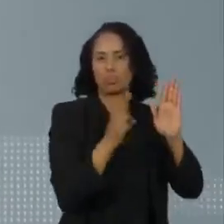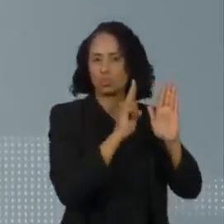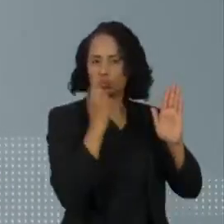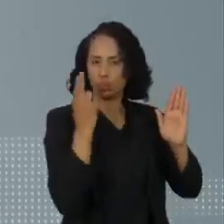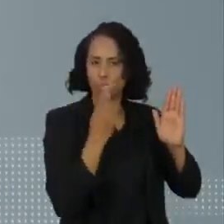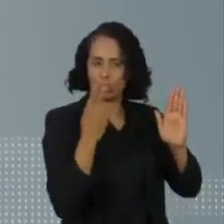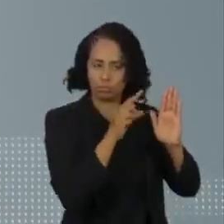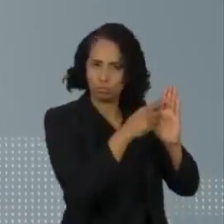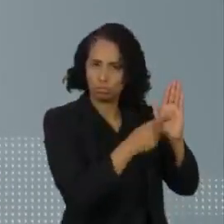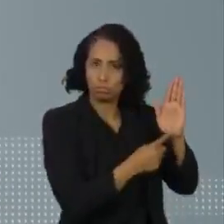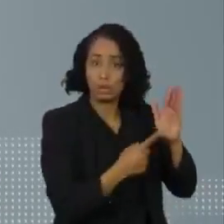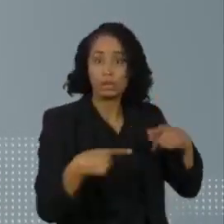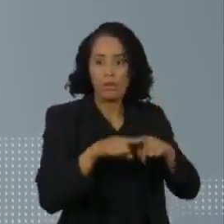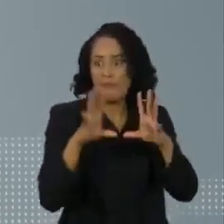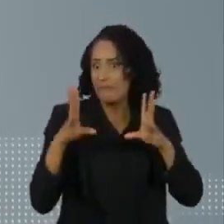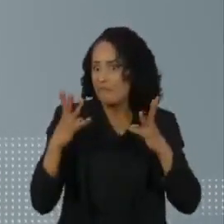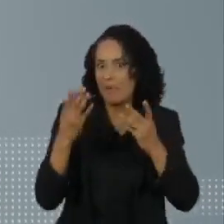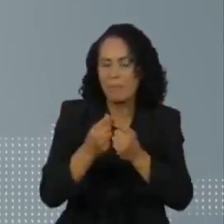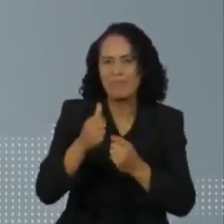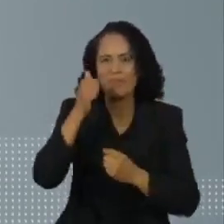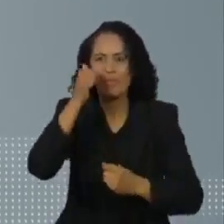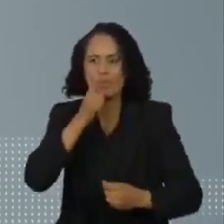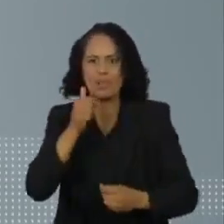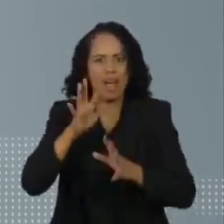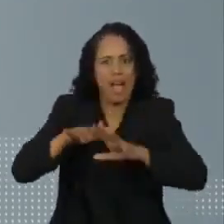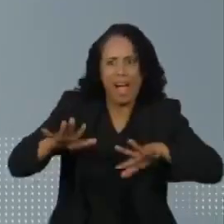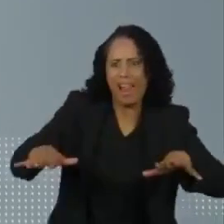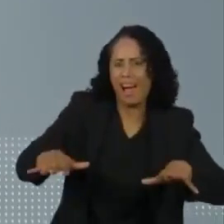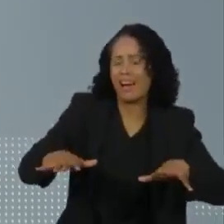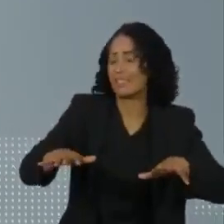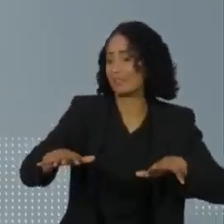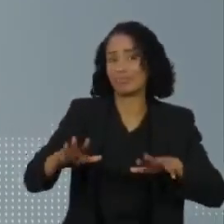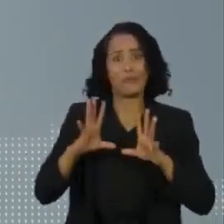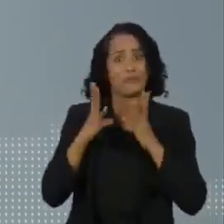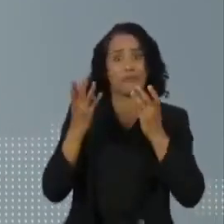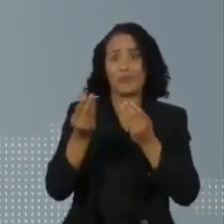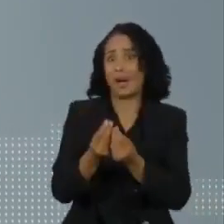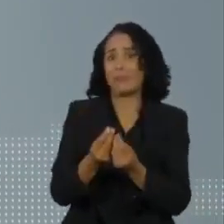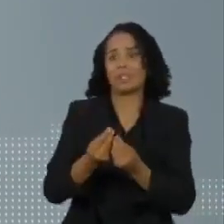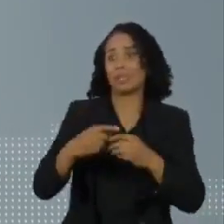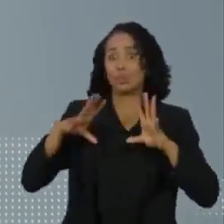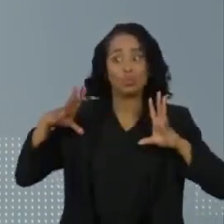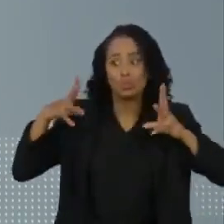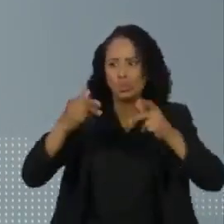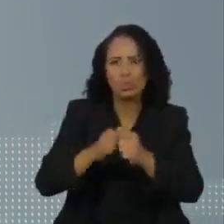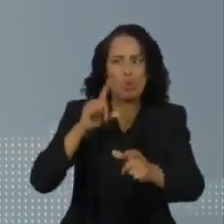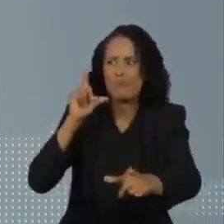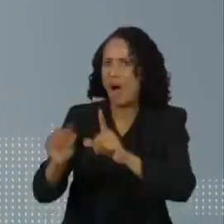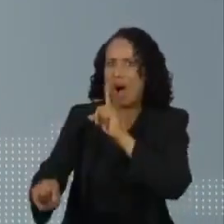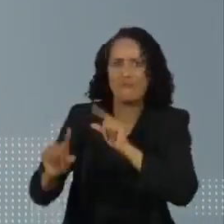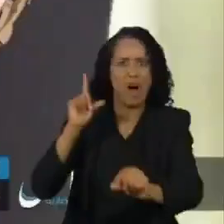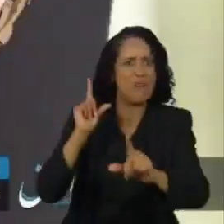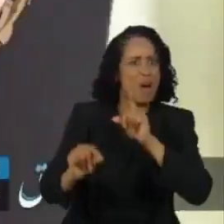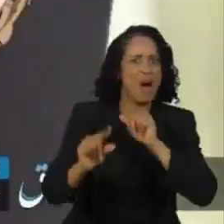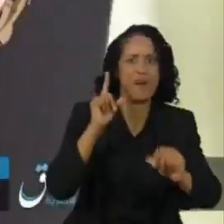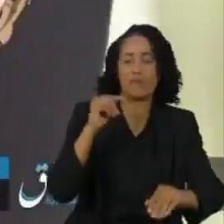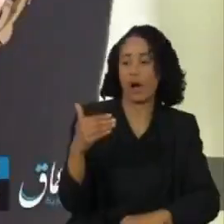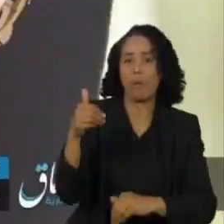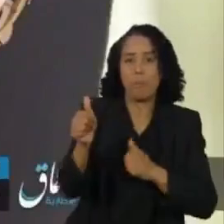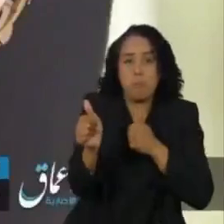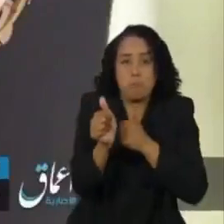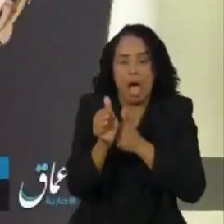crianças famílias inteiras a segunda explosão aconteceu minutos depois perto do hotel Baron que fica nas proximidades